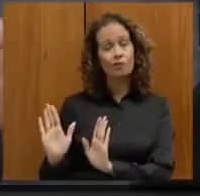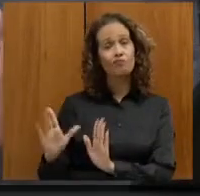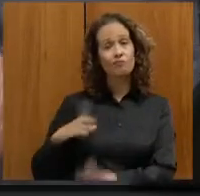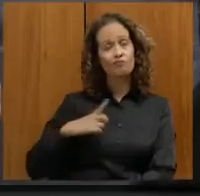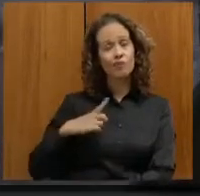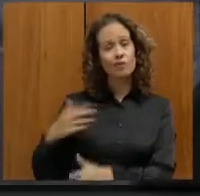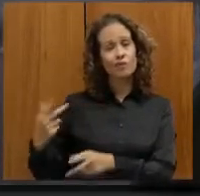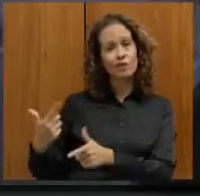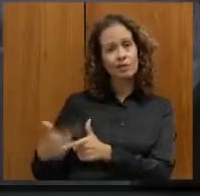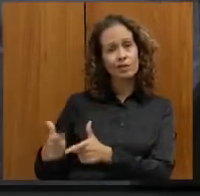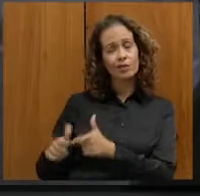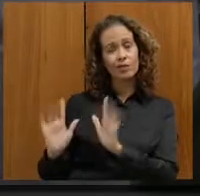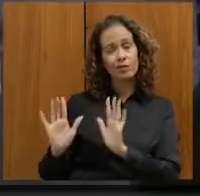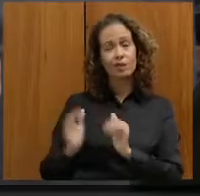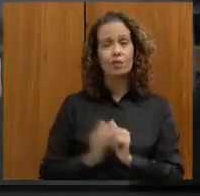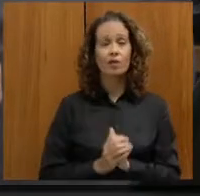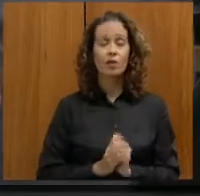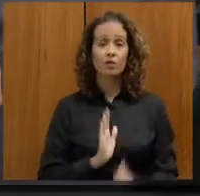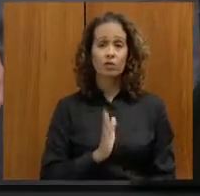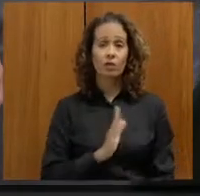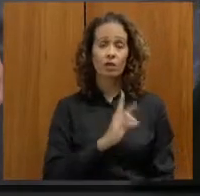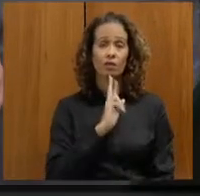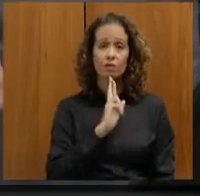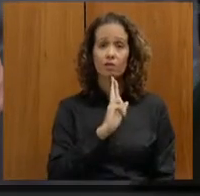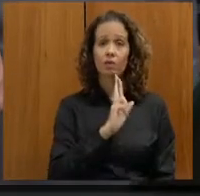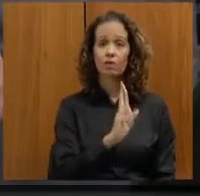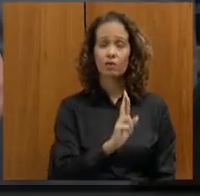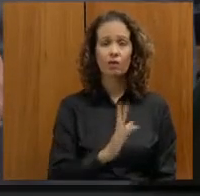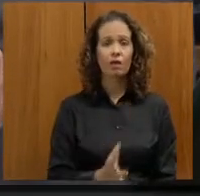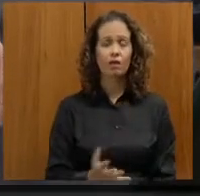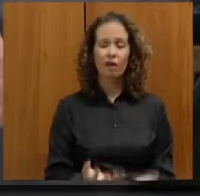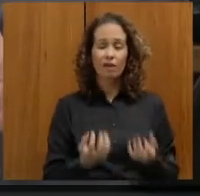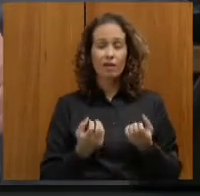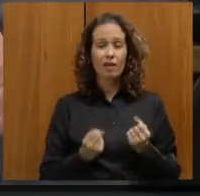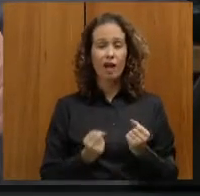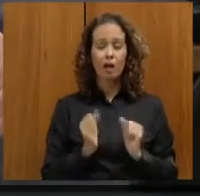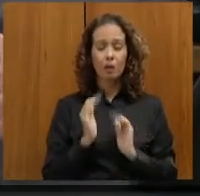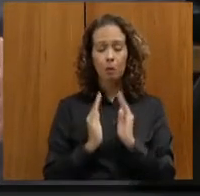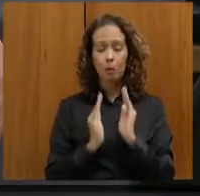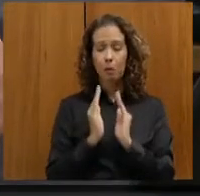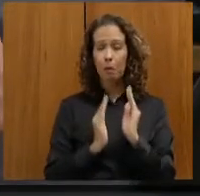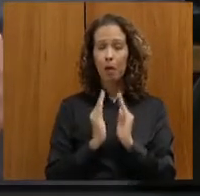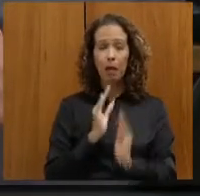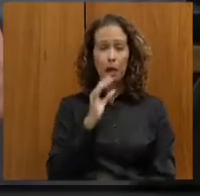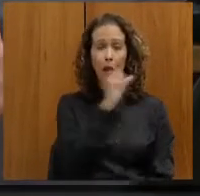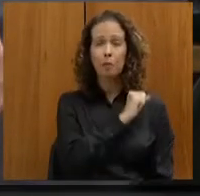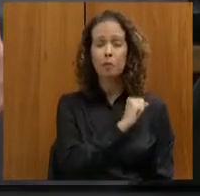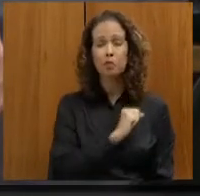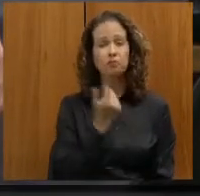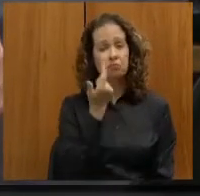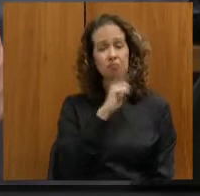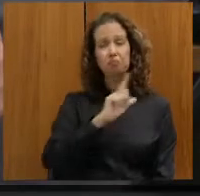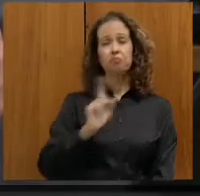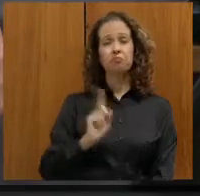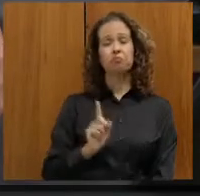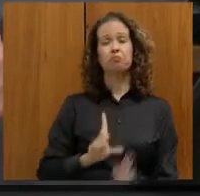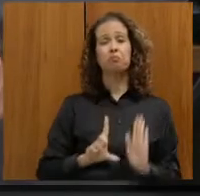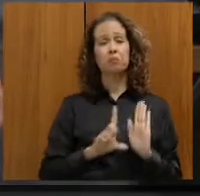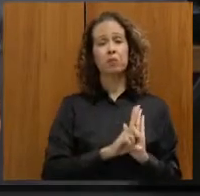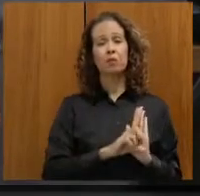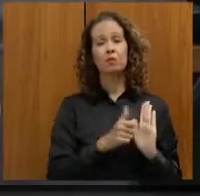empecilho vossa excelência respondeu que não consegue aderir a curto prazo a lei complementar